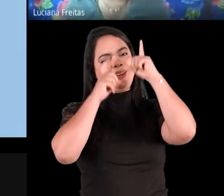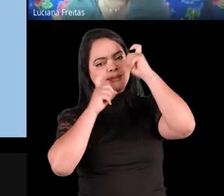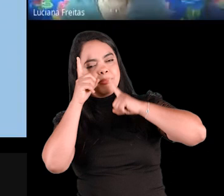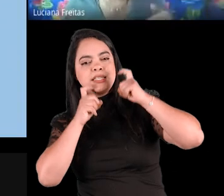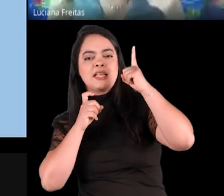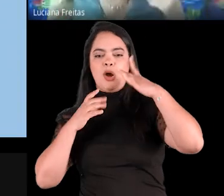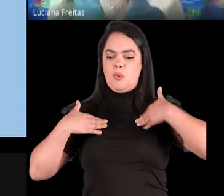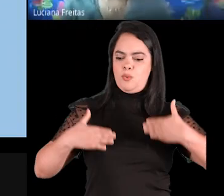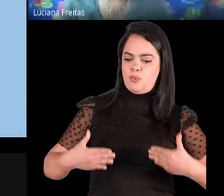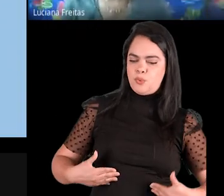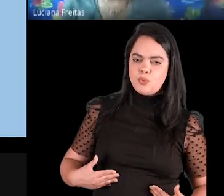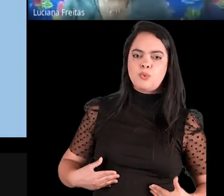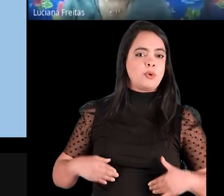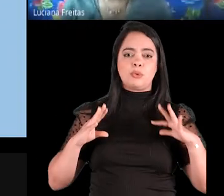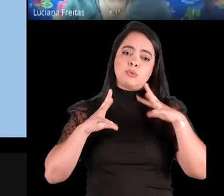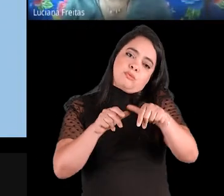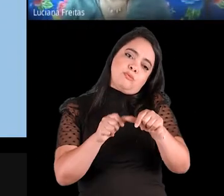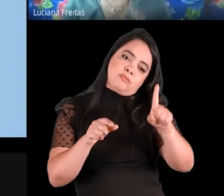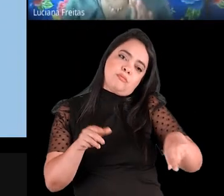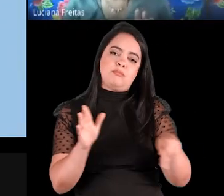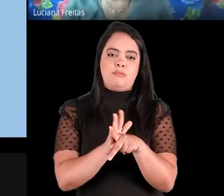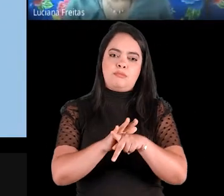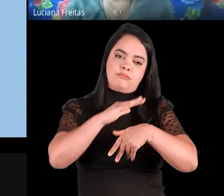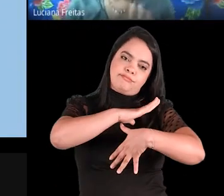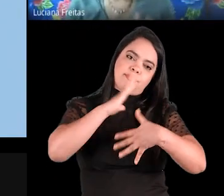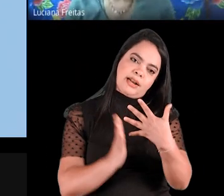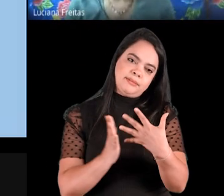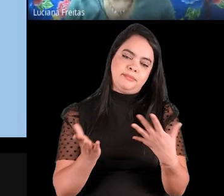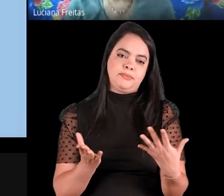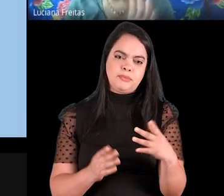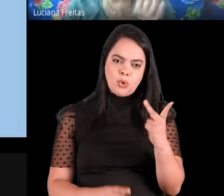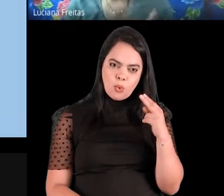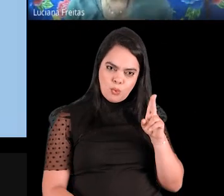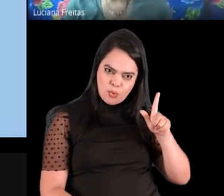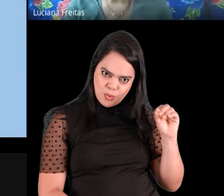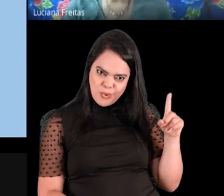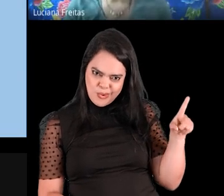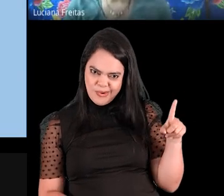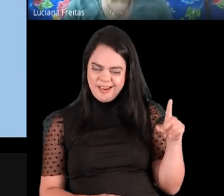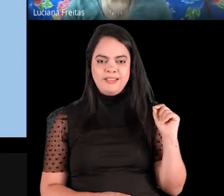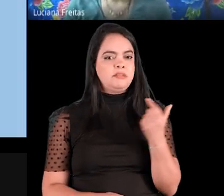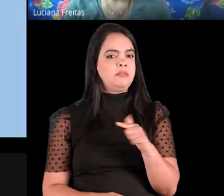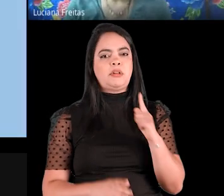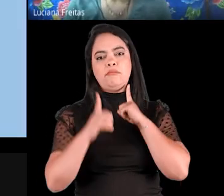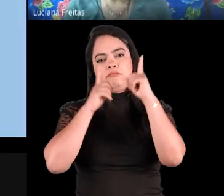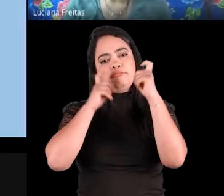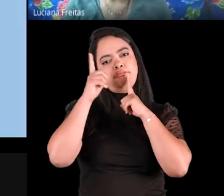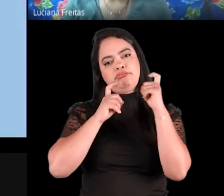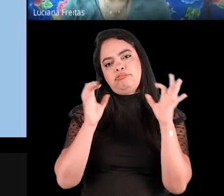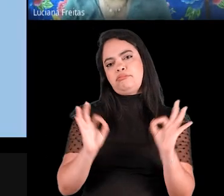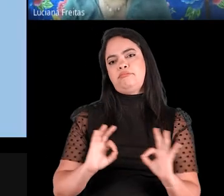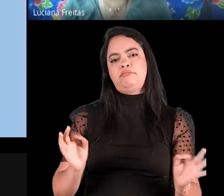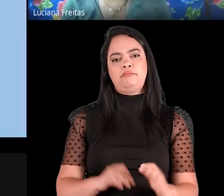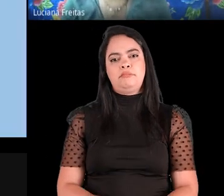facial, corporal, isso tudo faz parte da língua de sinais. E o Hugo, né, o avatar, ele não tem essa expressão, né? Então,